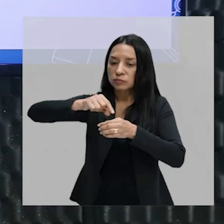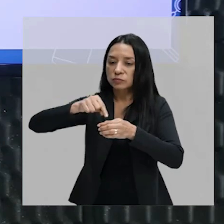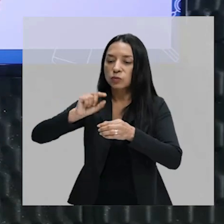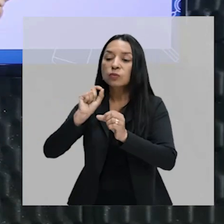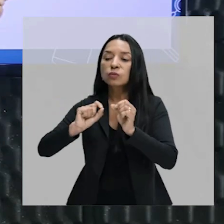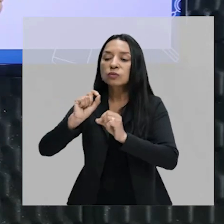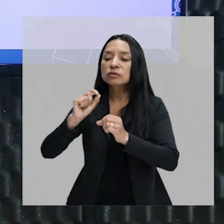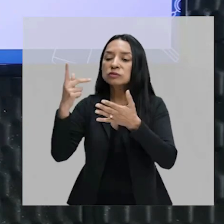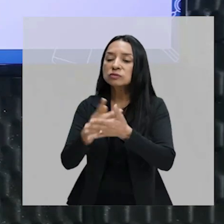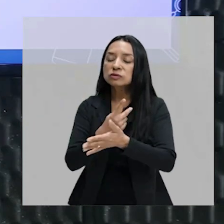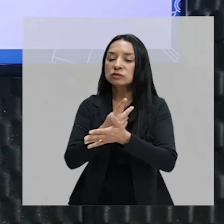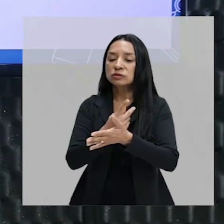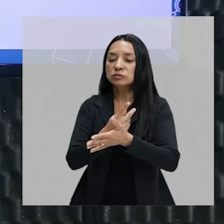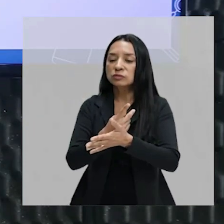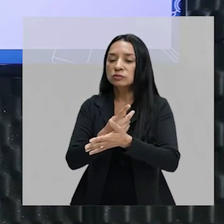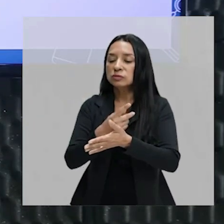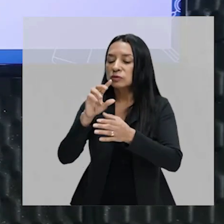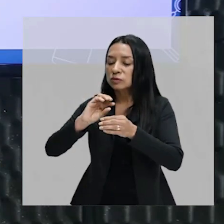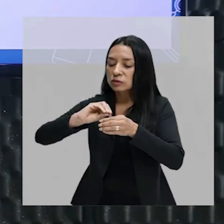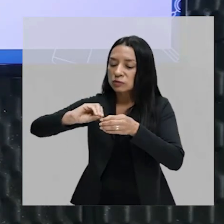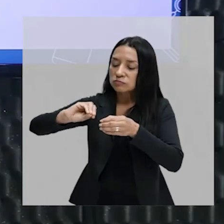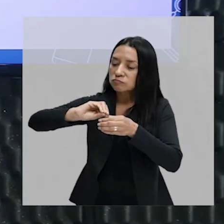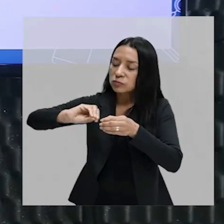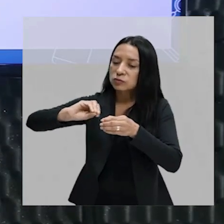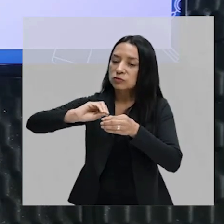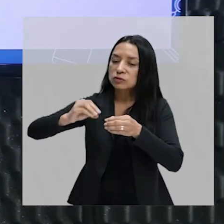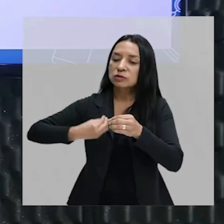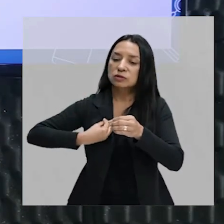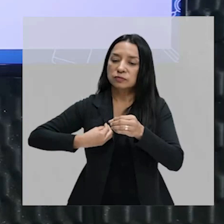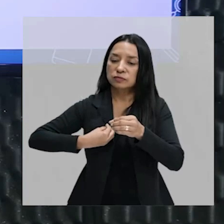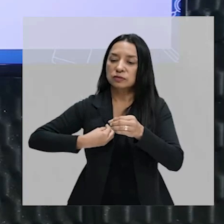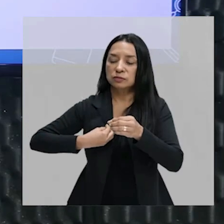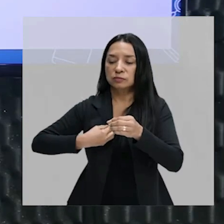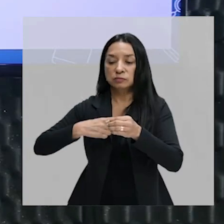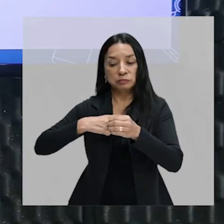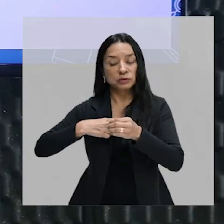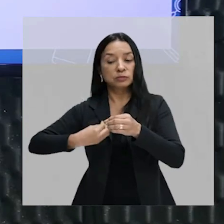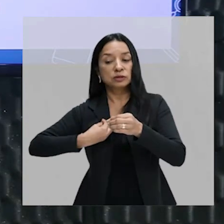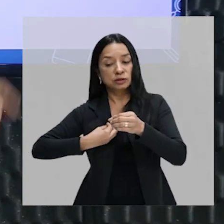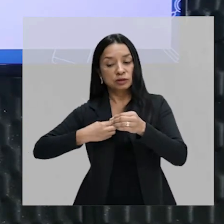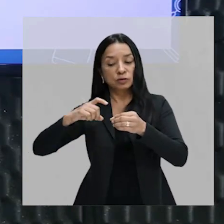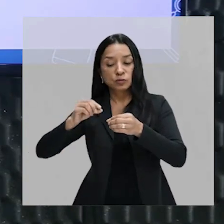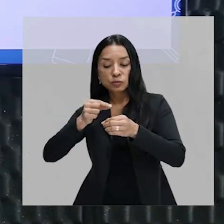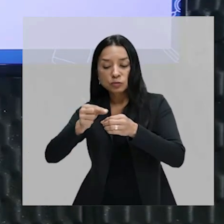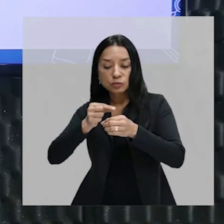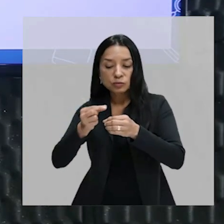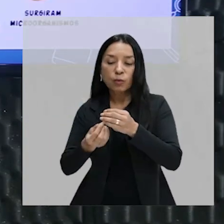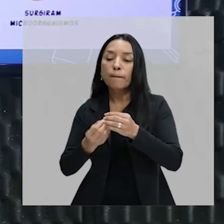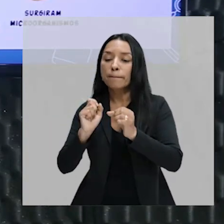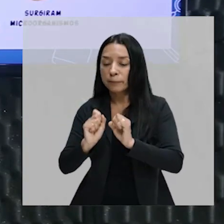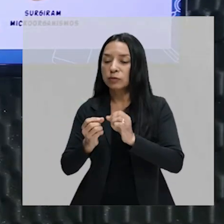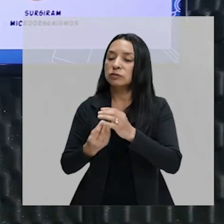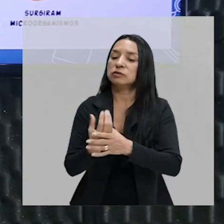o que foi que aconteceu eu não tirei o princípio Vital o princípio Vital estava presente então os microrganismos puderam nascer